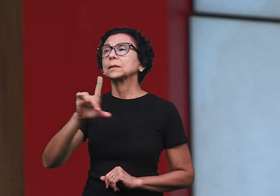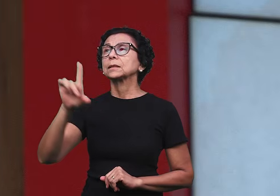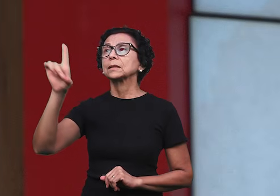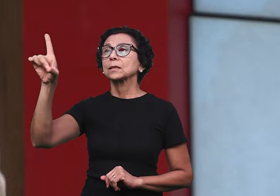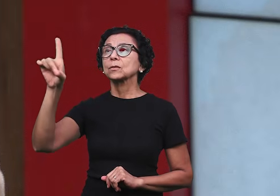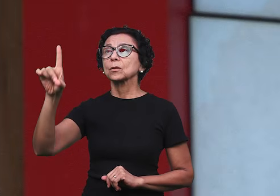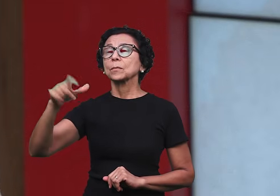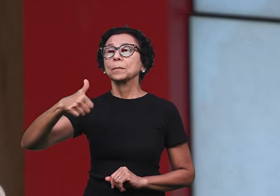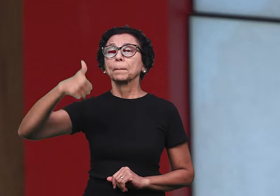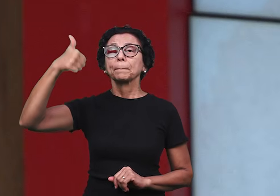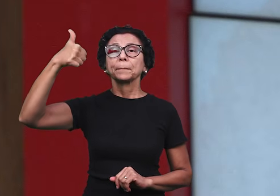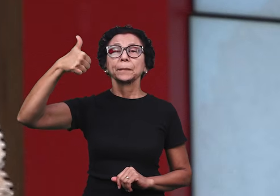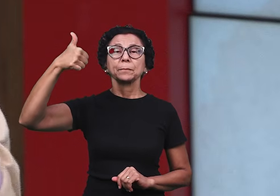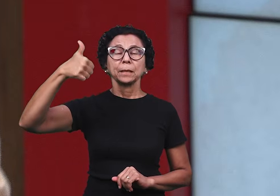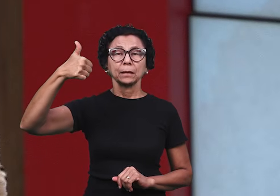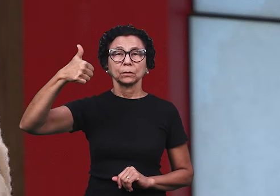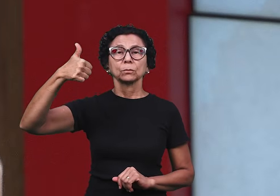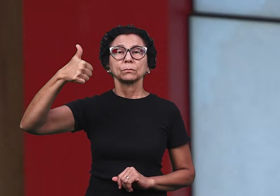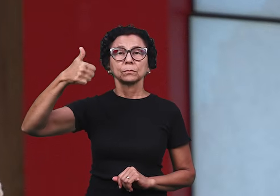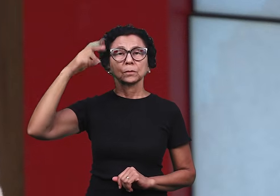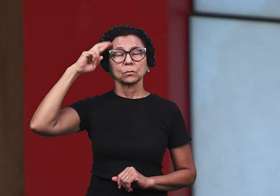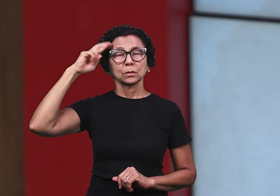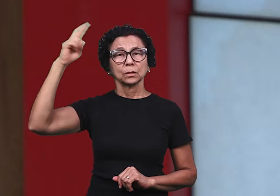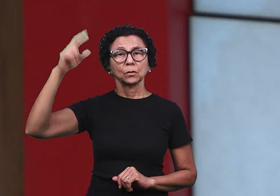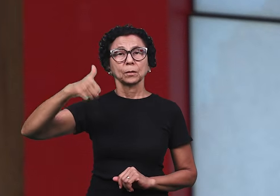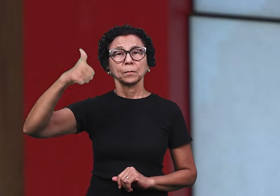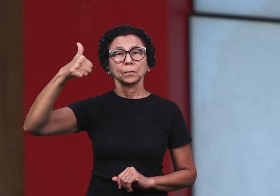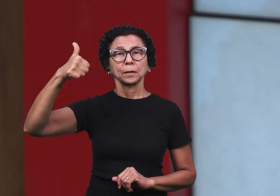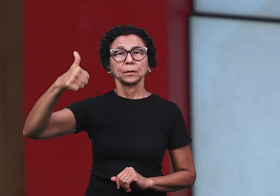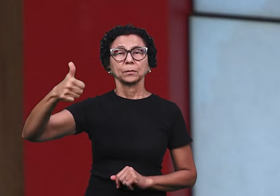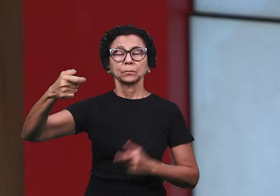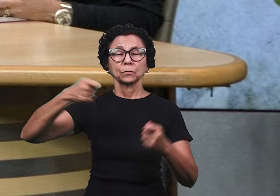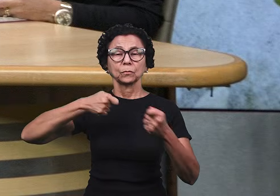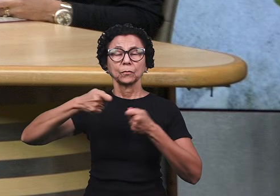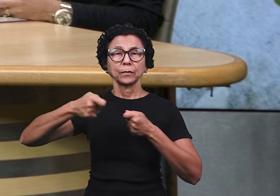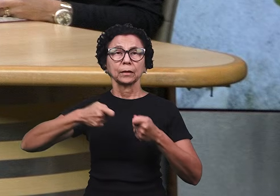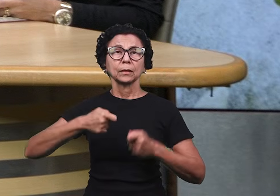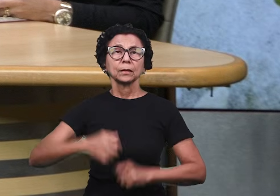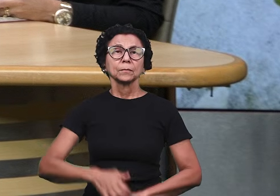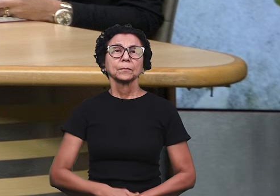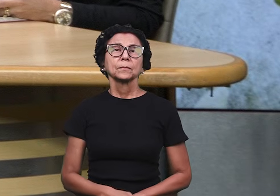quando colocamos Ele na posição de Senhor das nossas vidas. Isso é tão